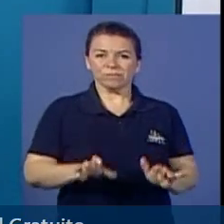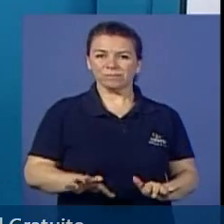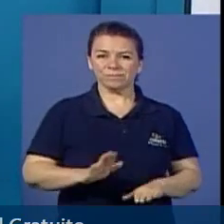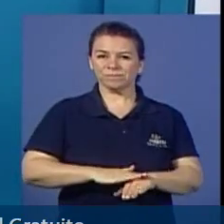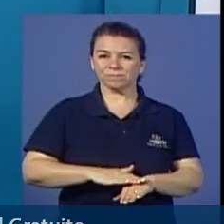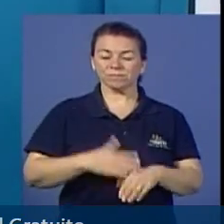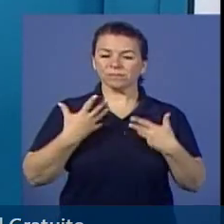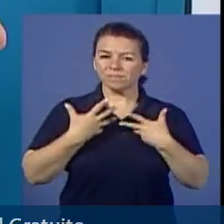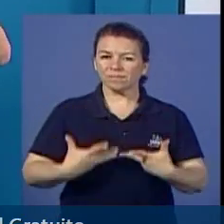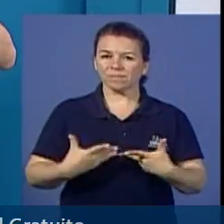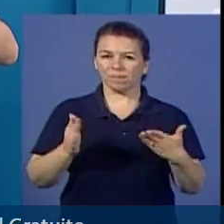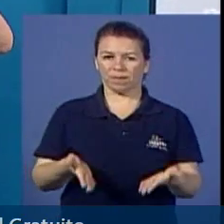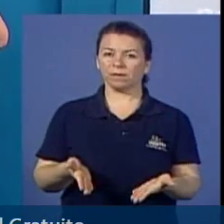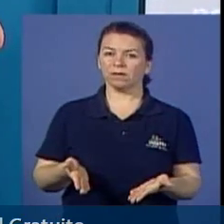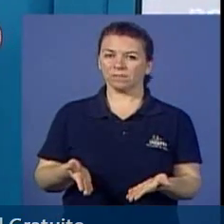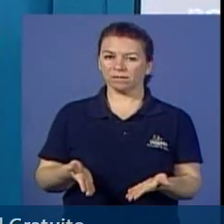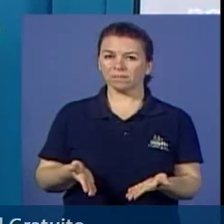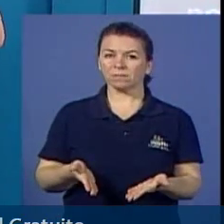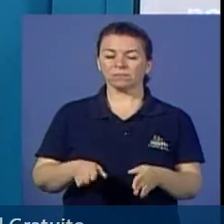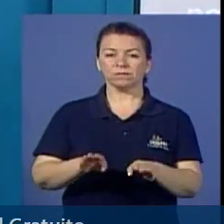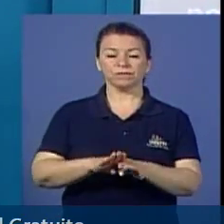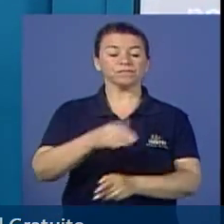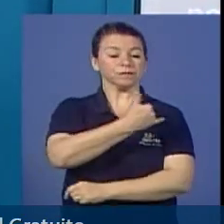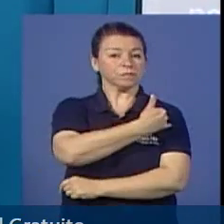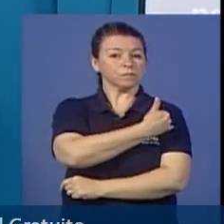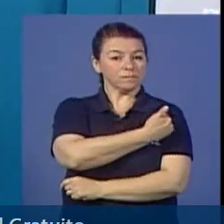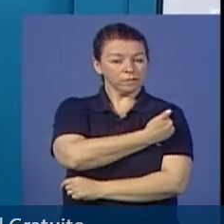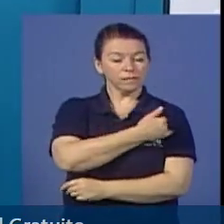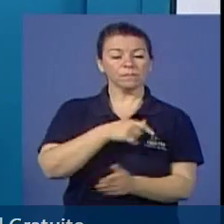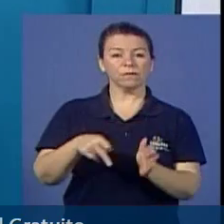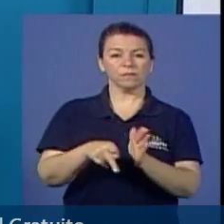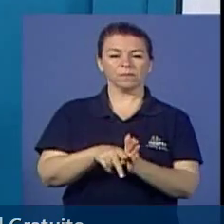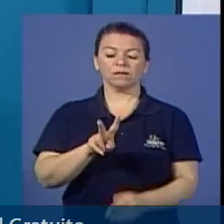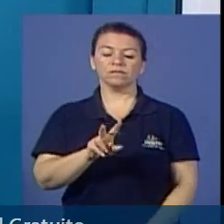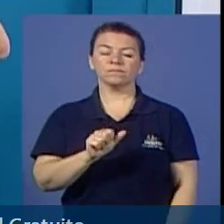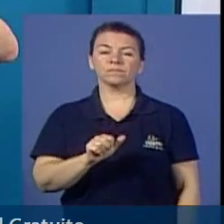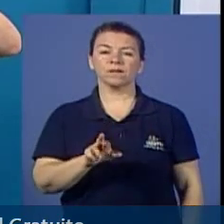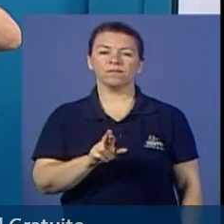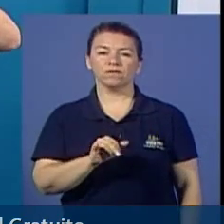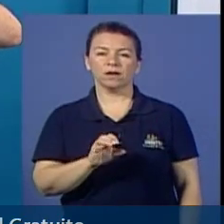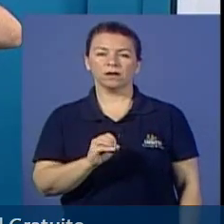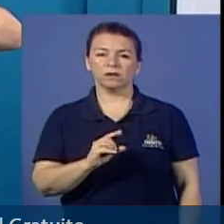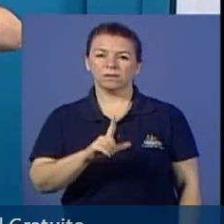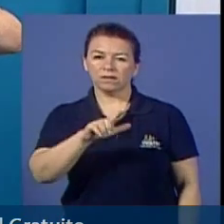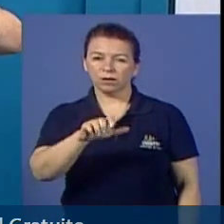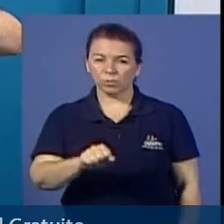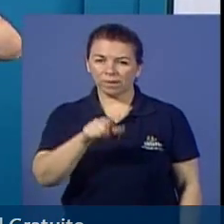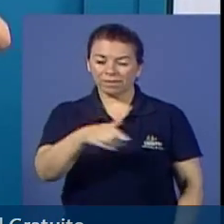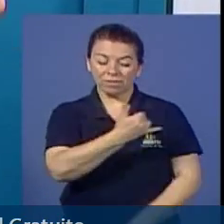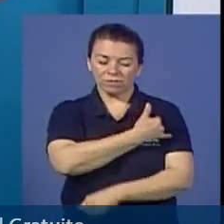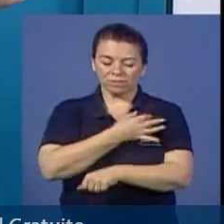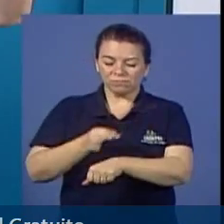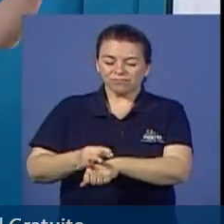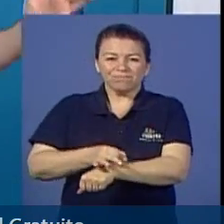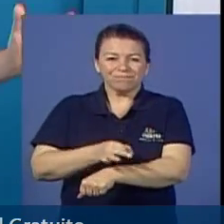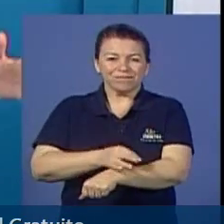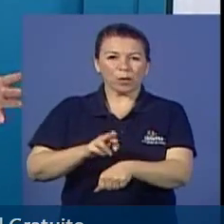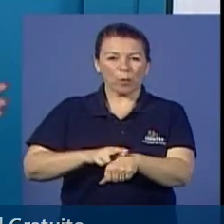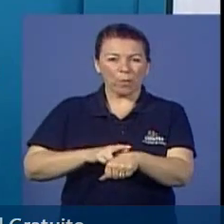E, veja, a vacina em si contra a varíola fazia parte de todo, digamos assim, um